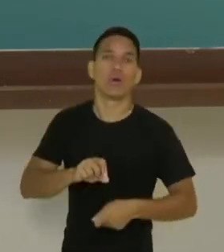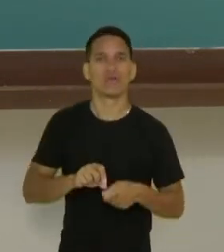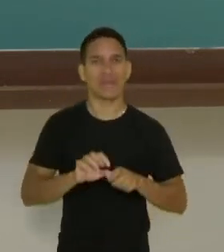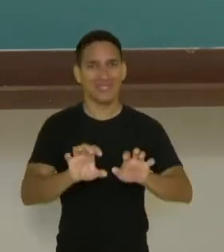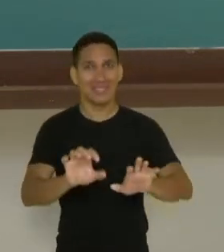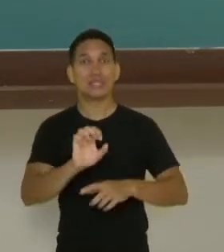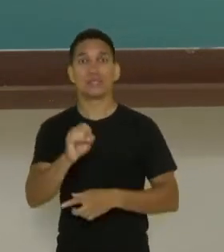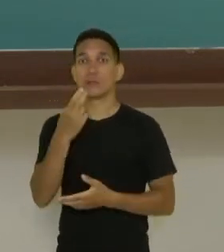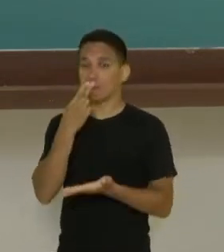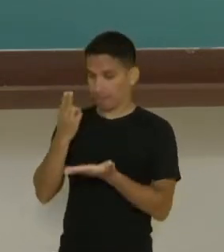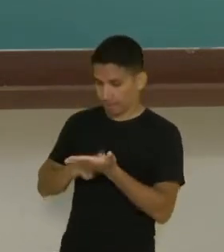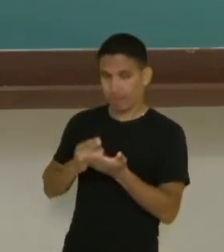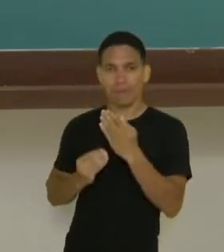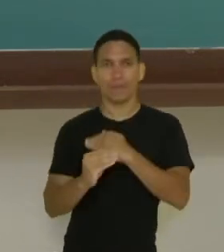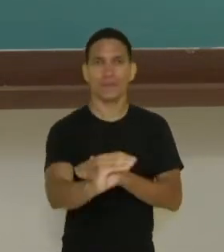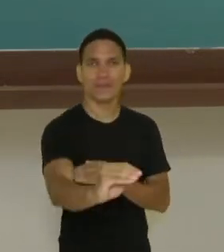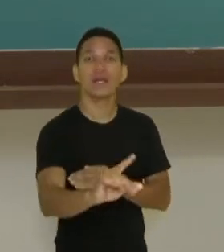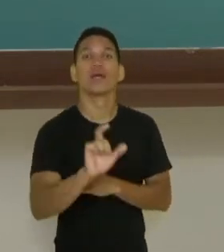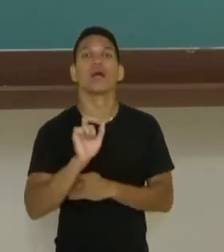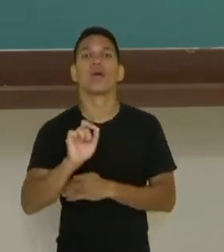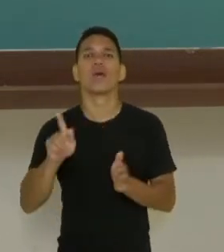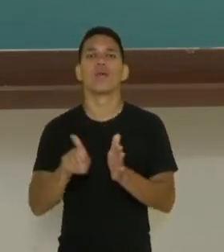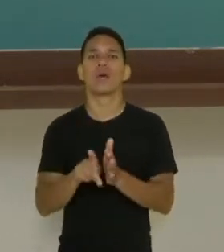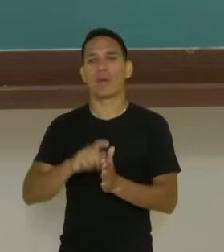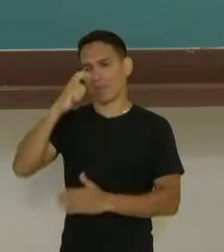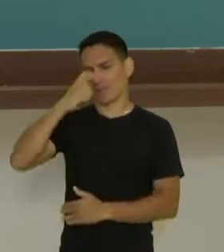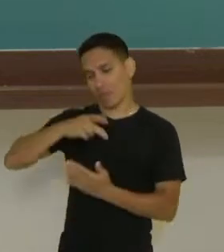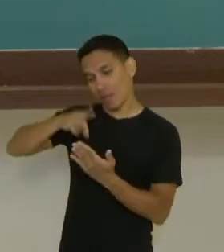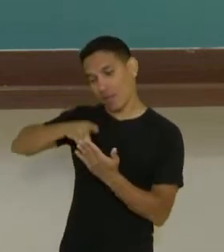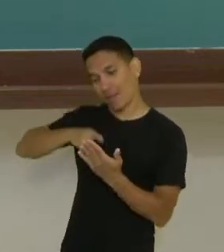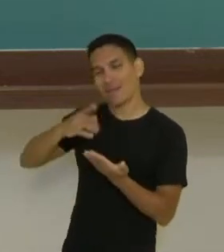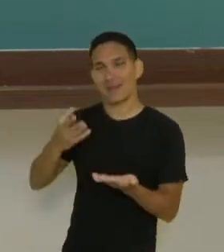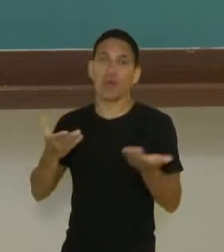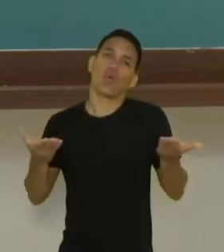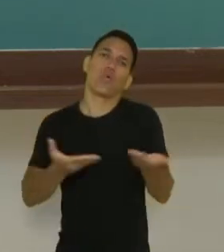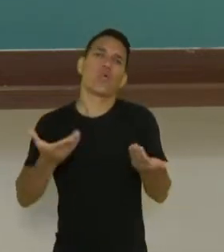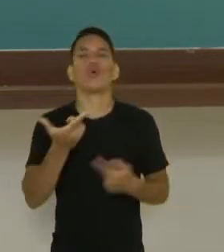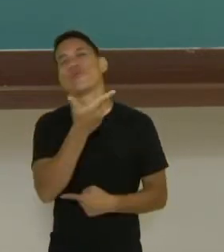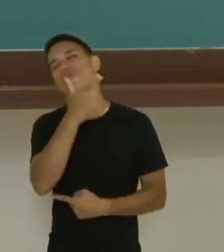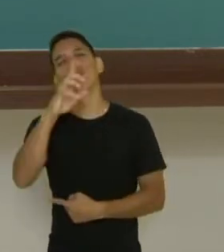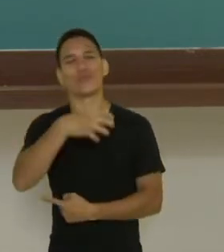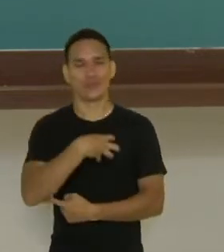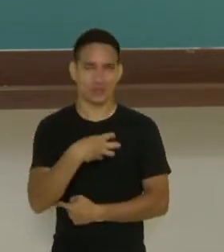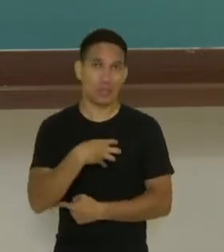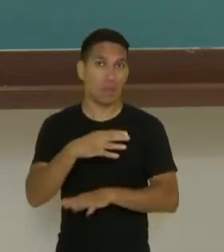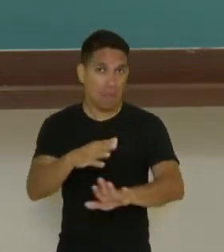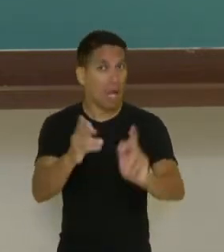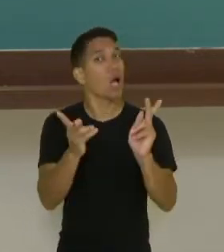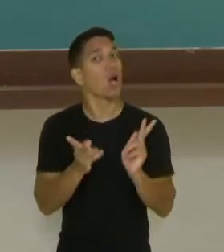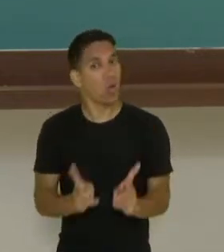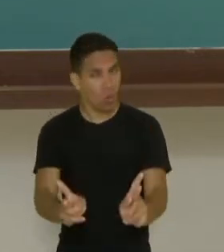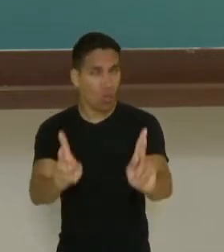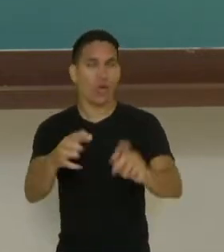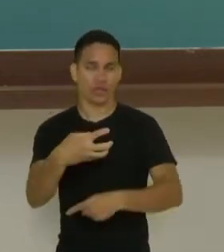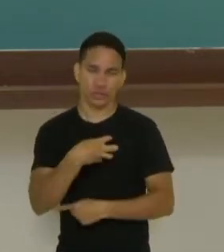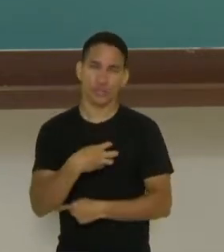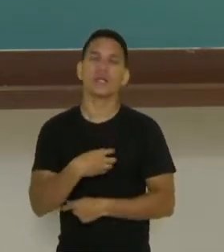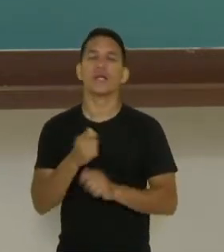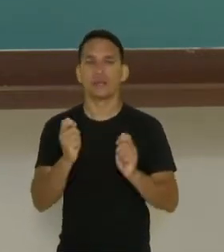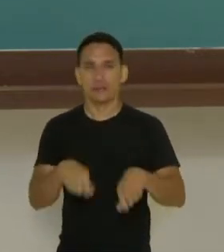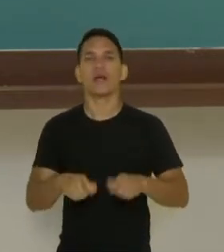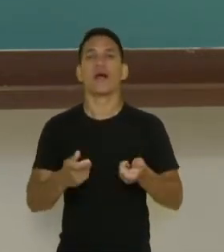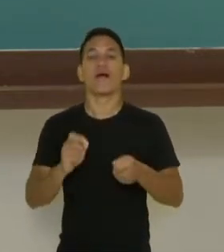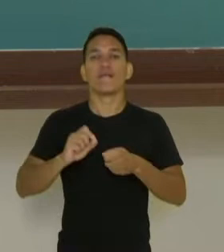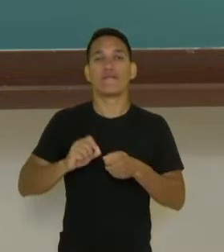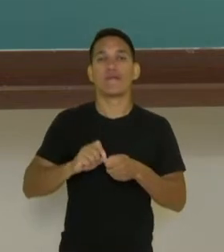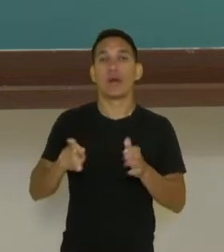de cartas do leitor. Hoje nós temos outras formas de fazer isso, mas ainda existem essas formas de